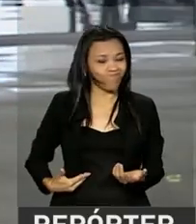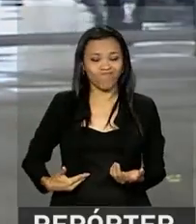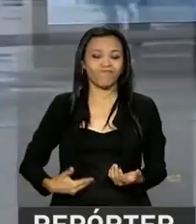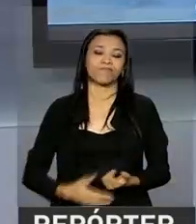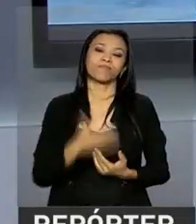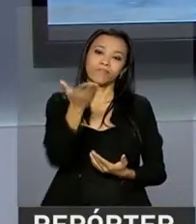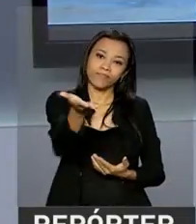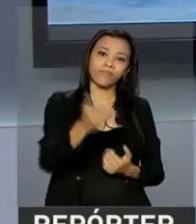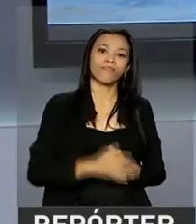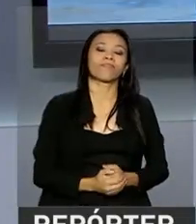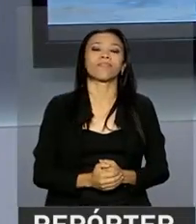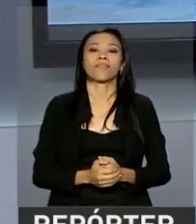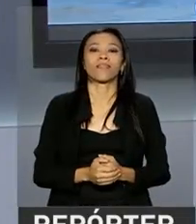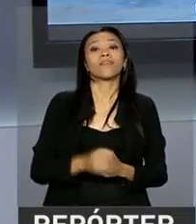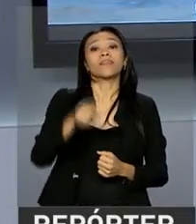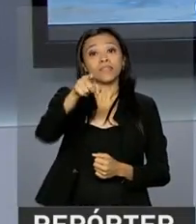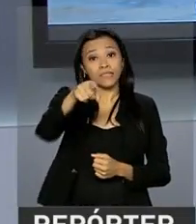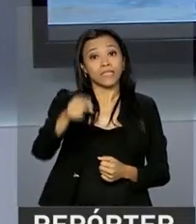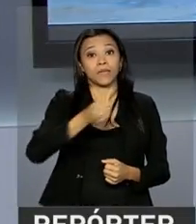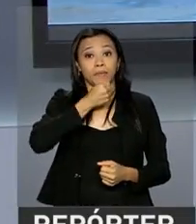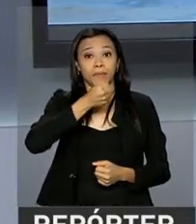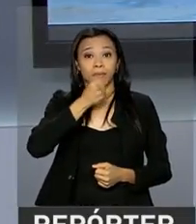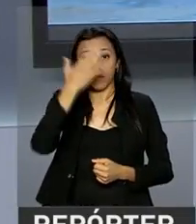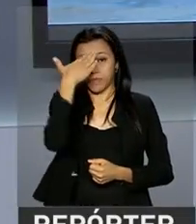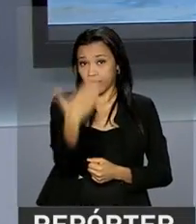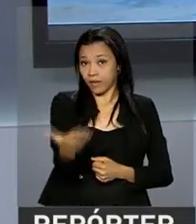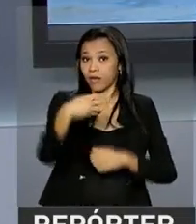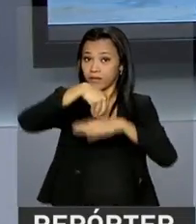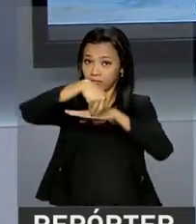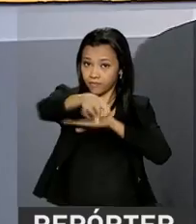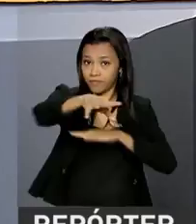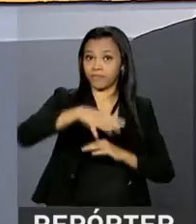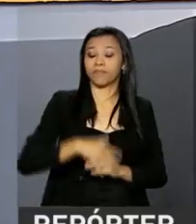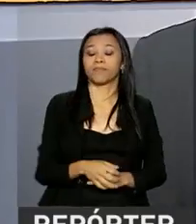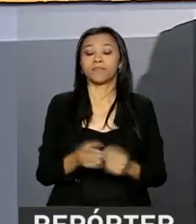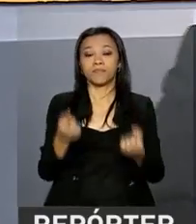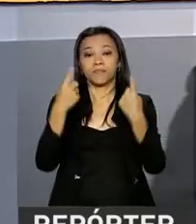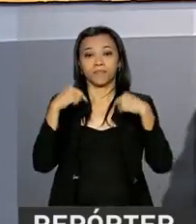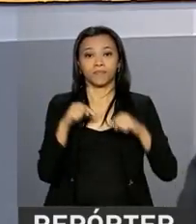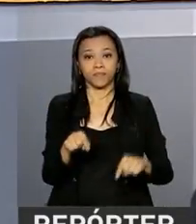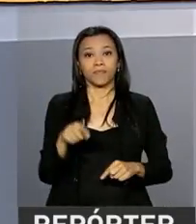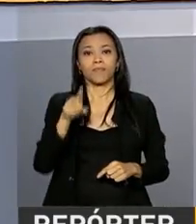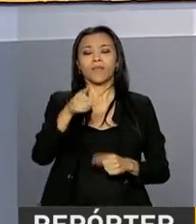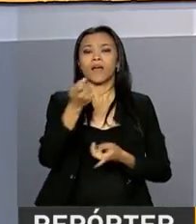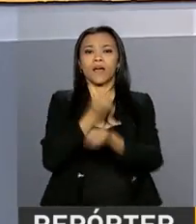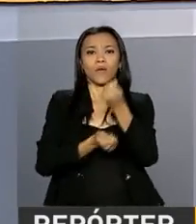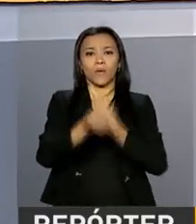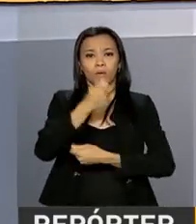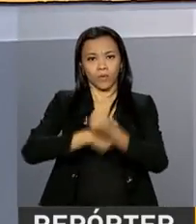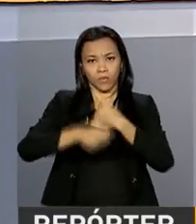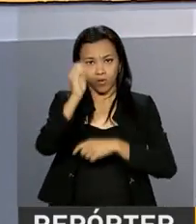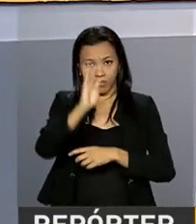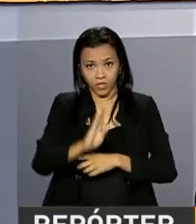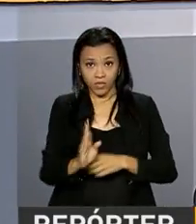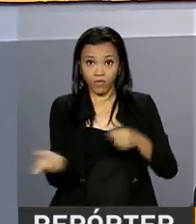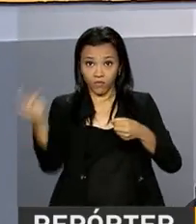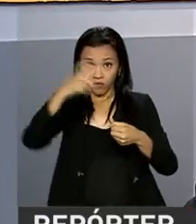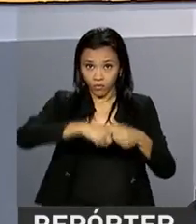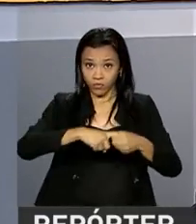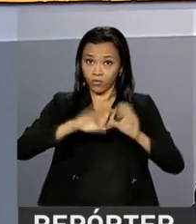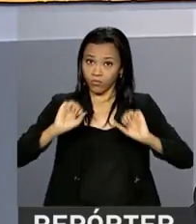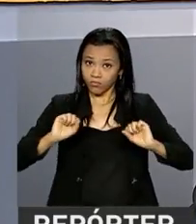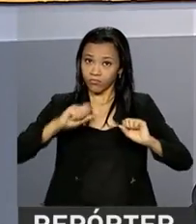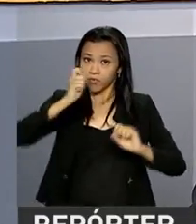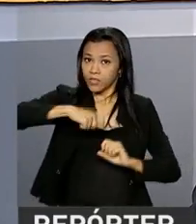você Taíssa dias ao vivo do Palácio do Planalto Obrigado Taíssa pelas informações e a economia brasileira voltou a crescer no primeiro